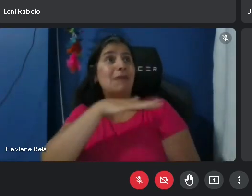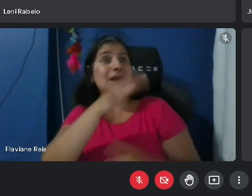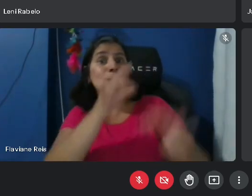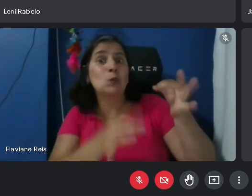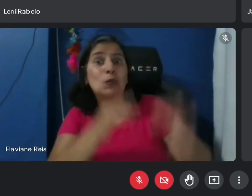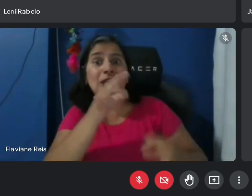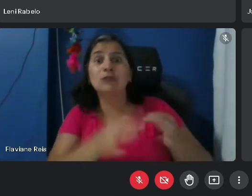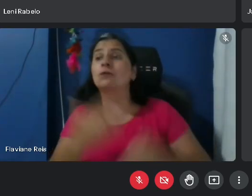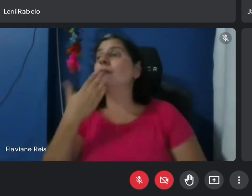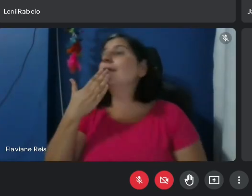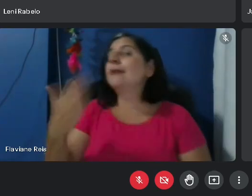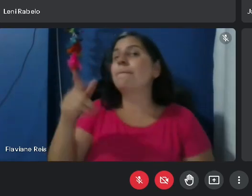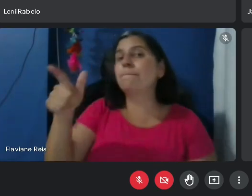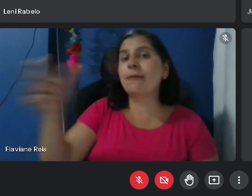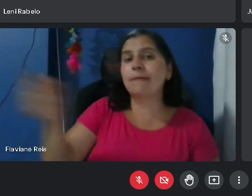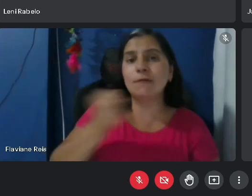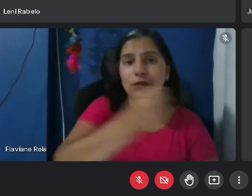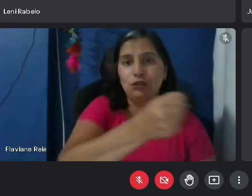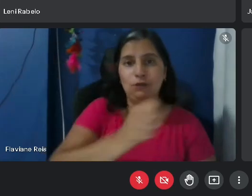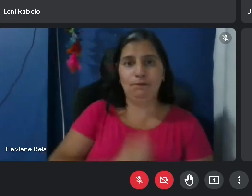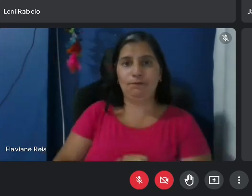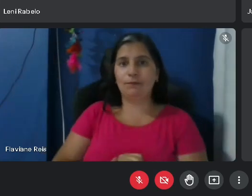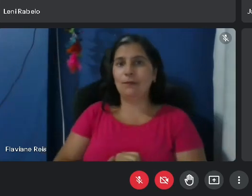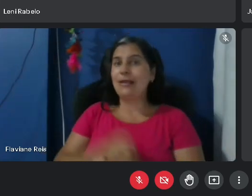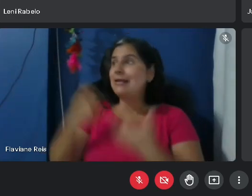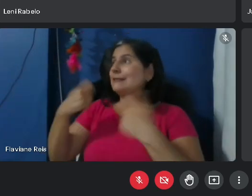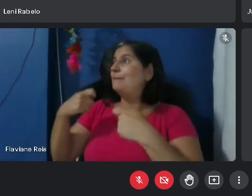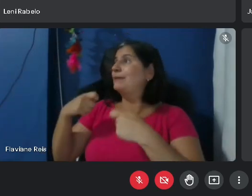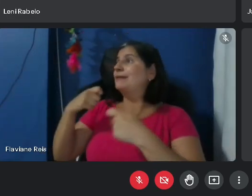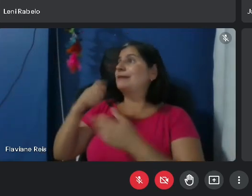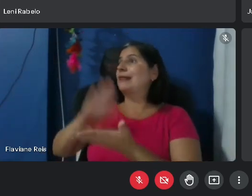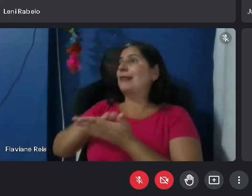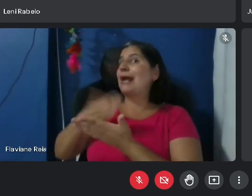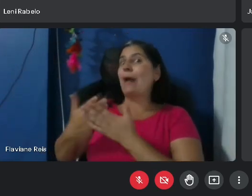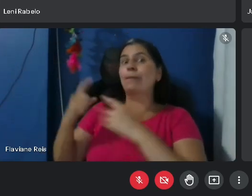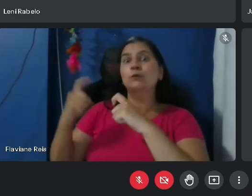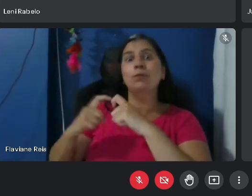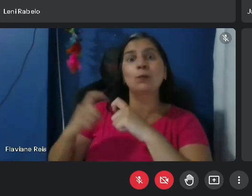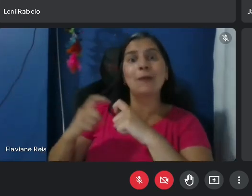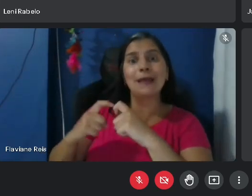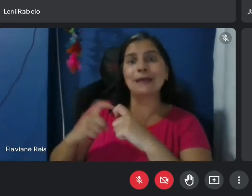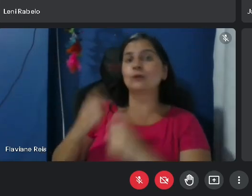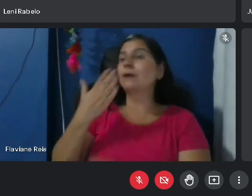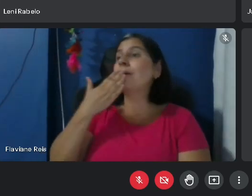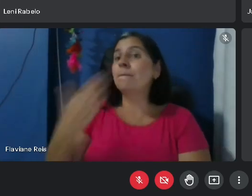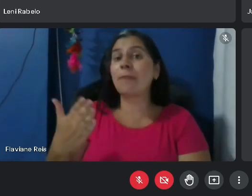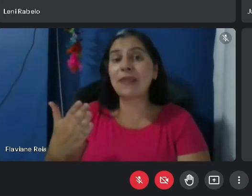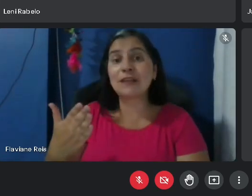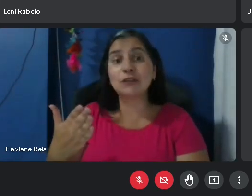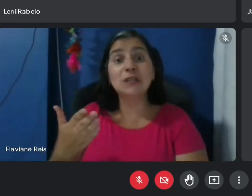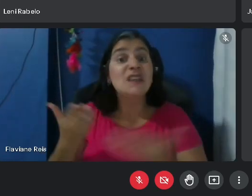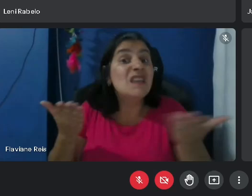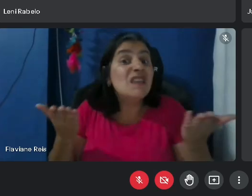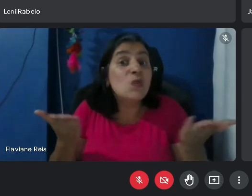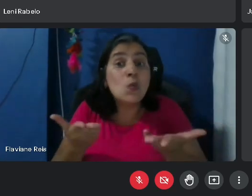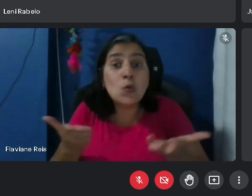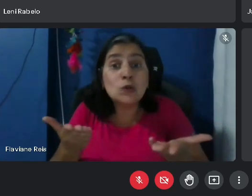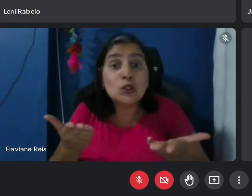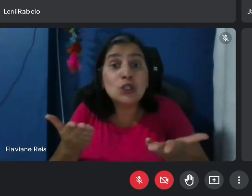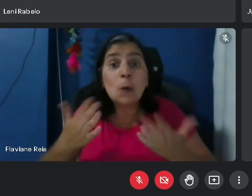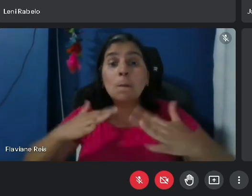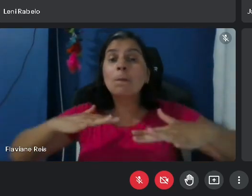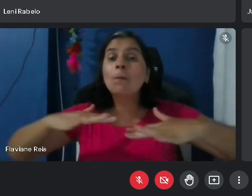públicas. Intérprete na área jurídica, intérprete nas propagandas